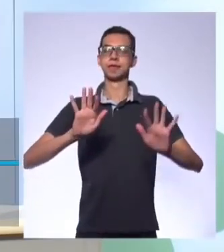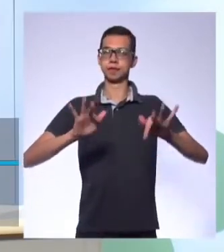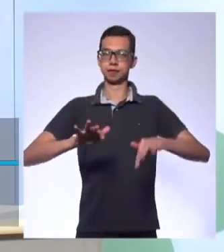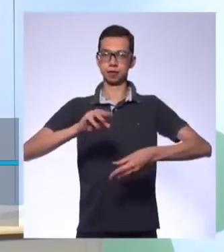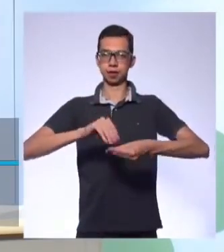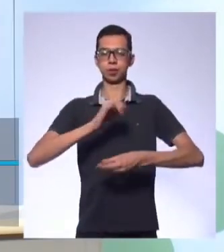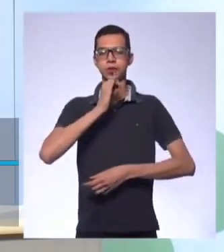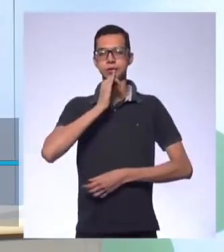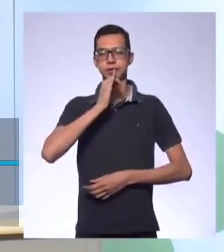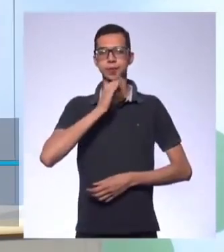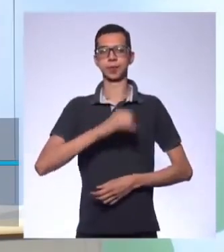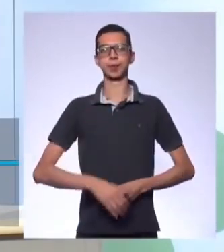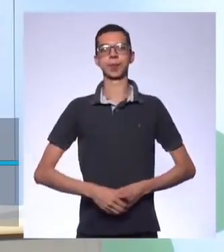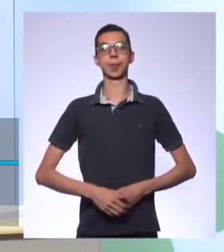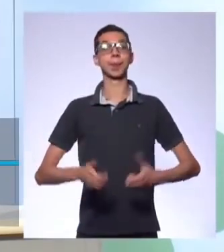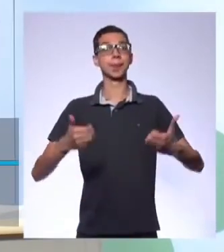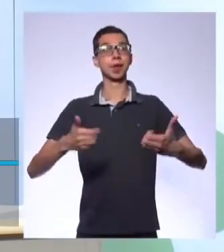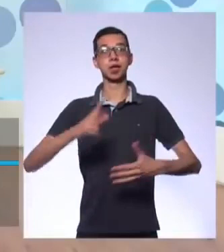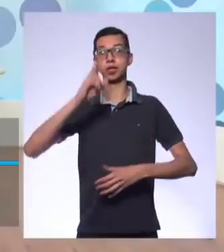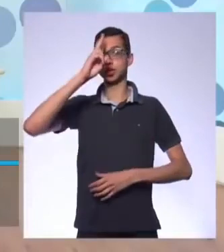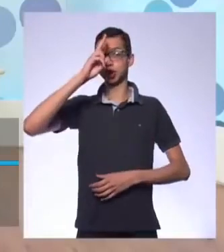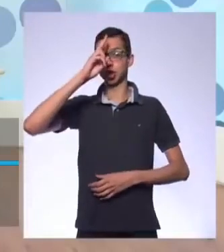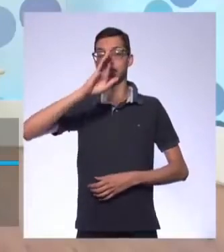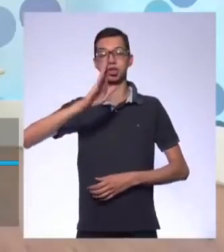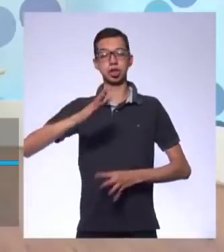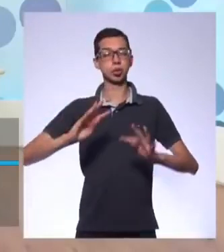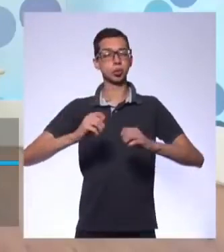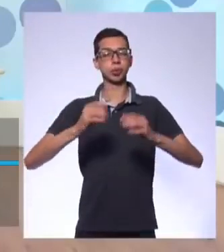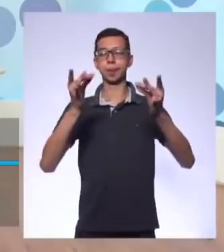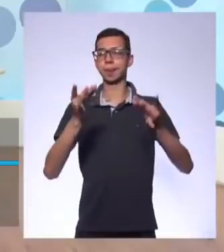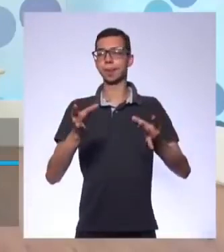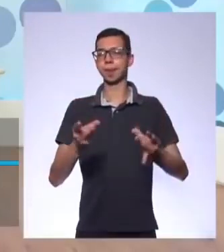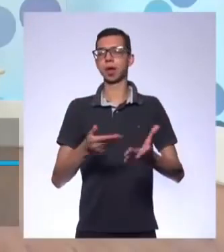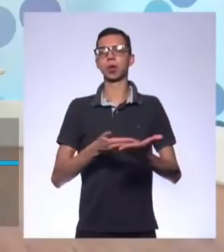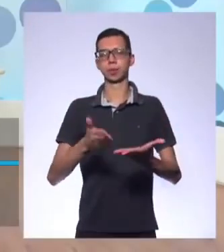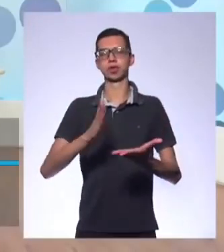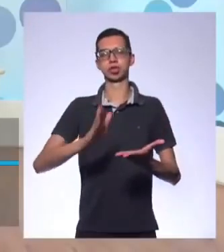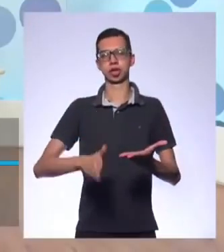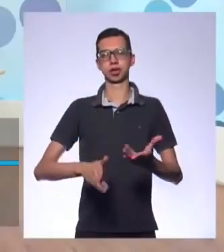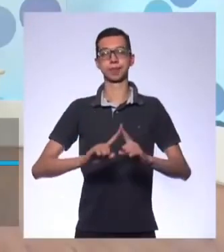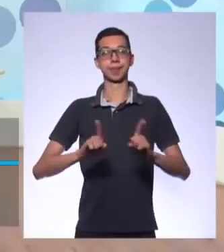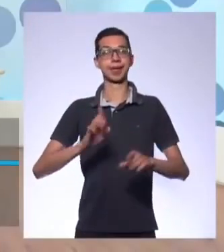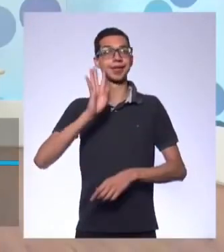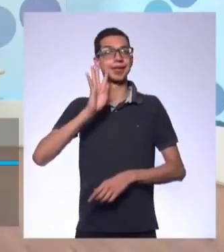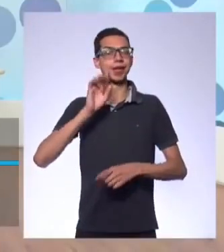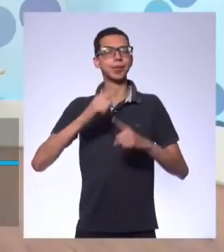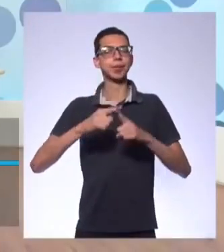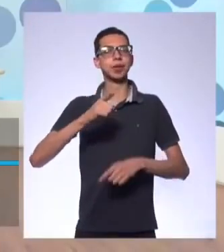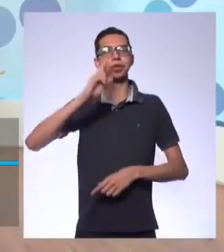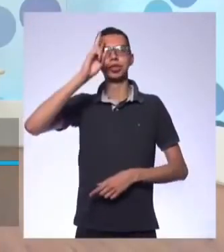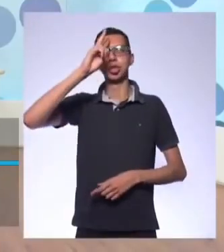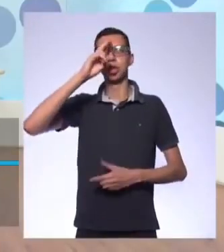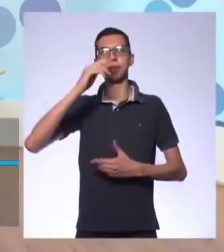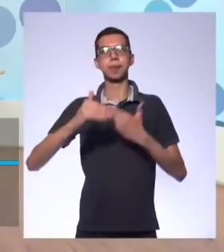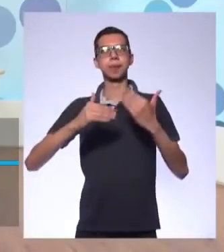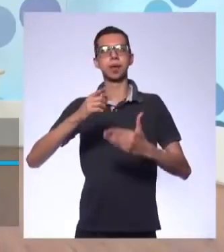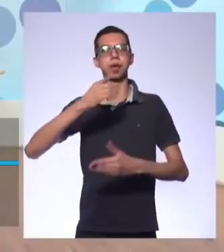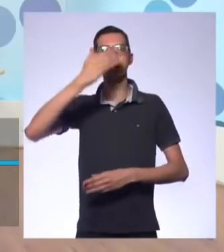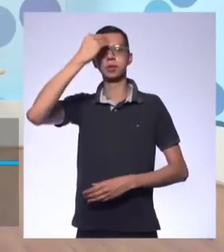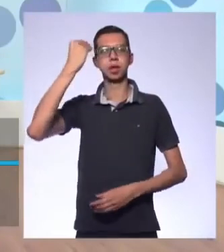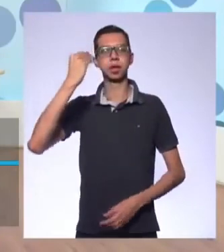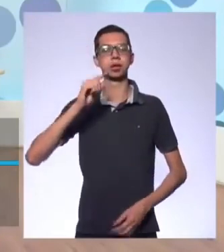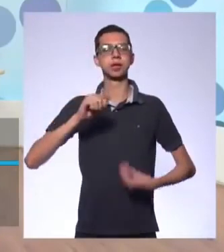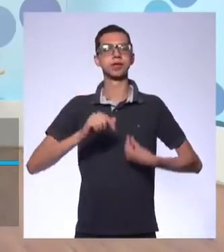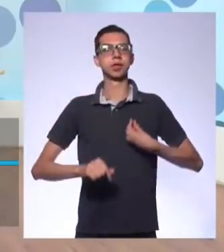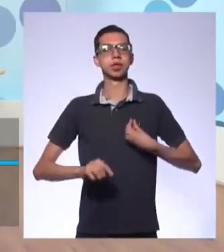2 casas, ele conta toda a história já no começo. E aí o legal é que a história se envolve de uma maneira que você esquece de tudo aquilo. Você começa a viver aquele momento,